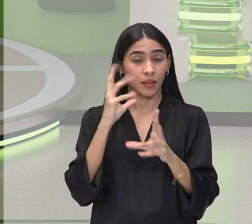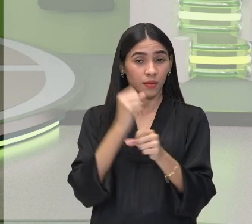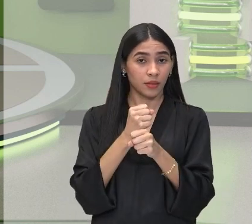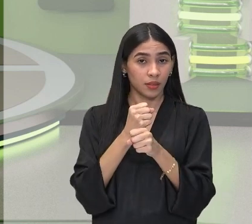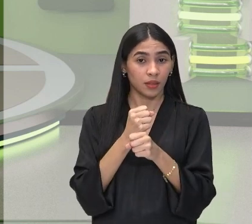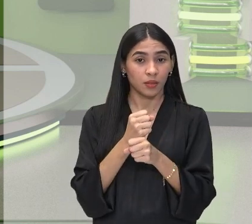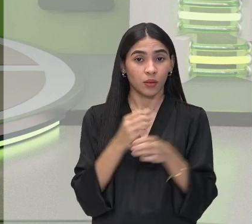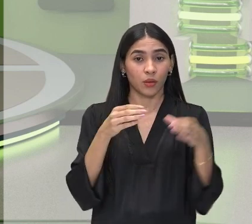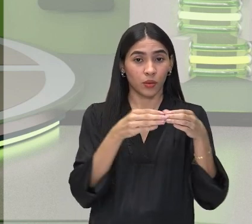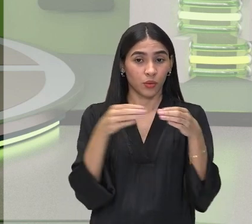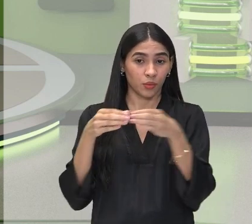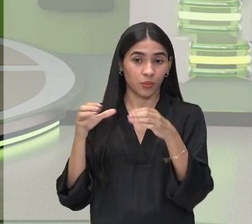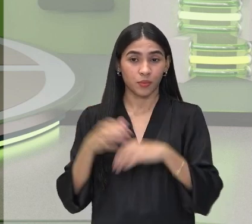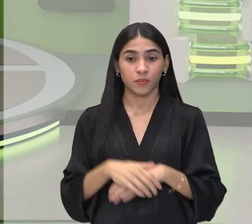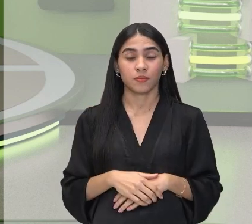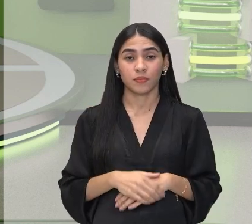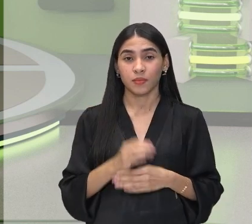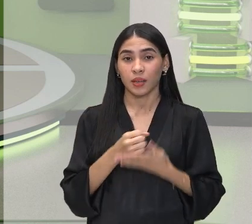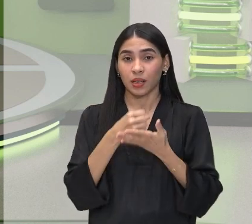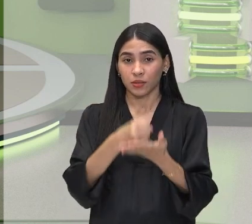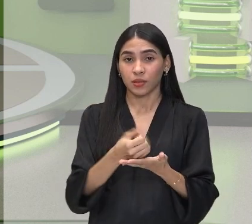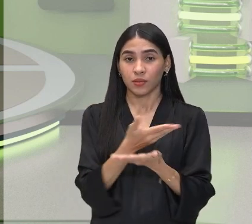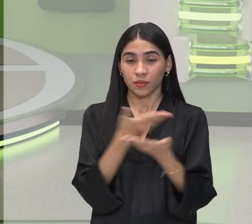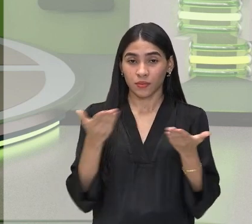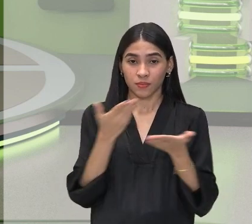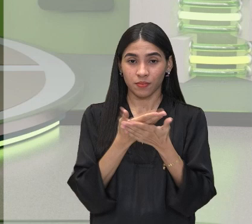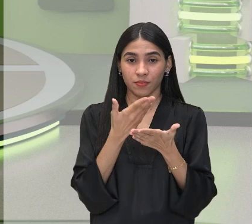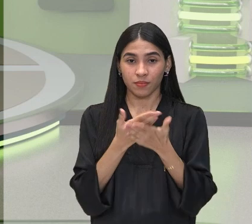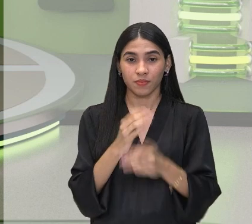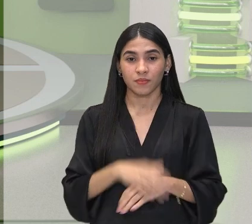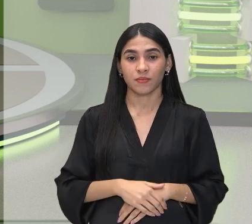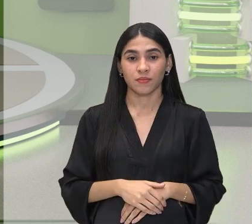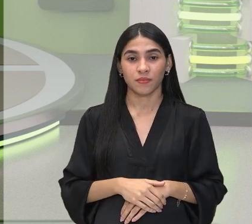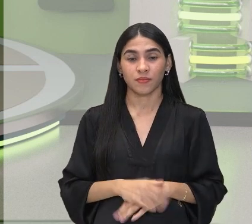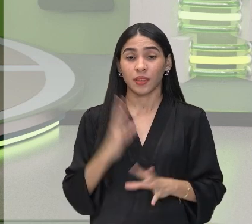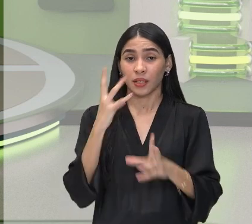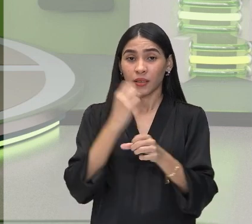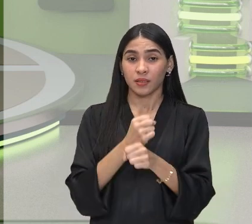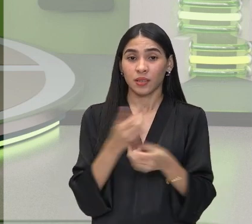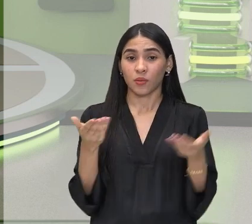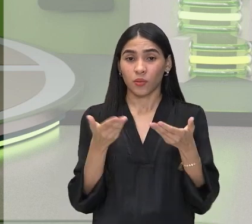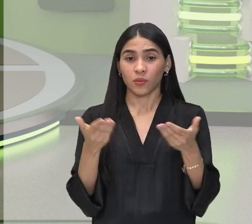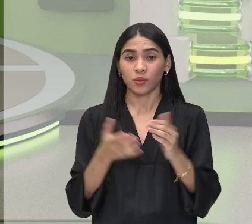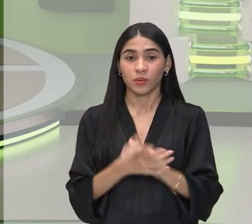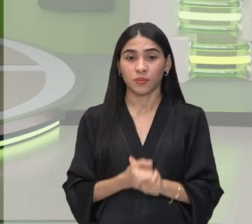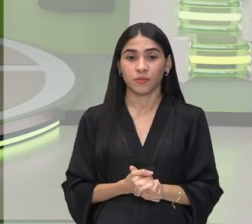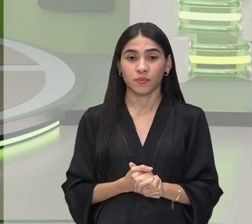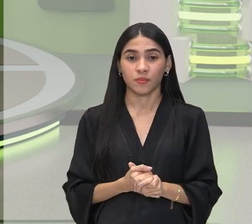desses indivíduos aí tenha ajudado nas aulas de vocês de revisão de hoje.